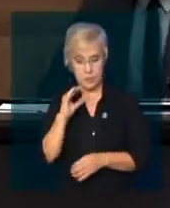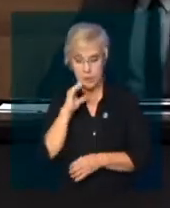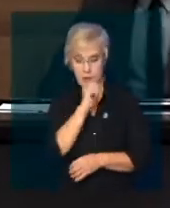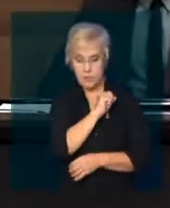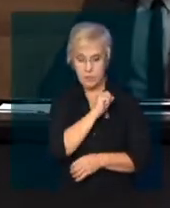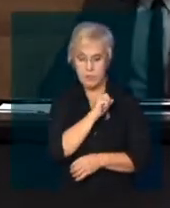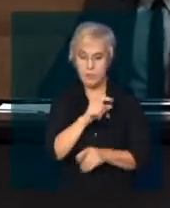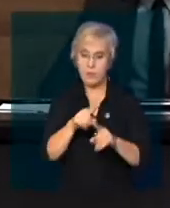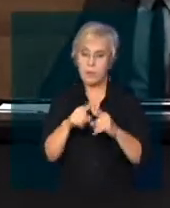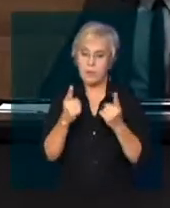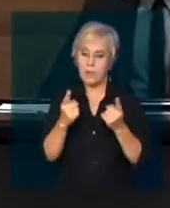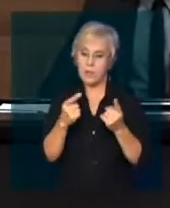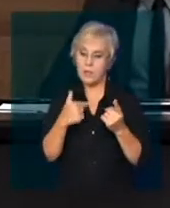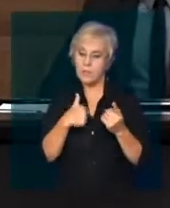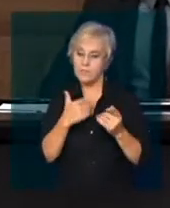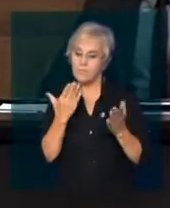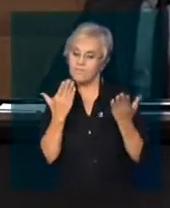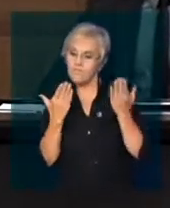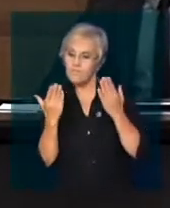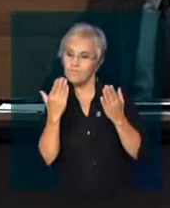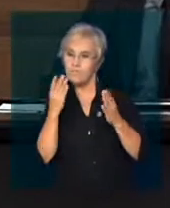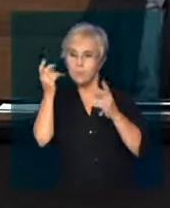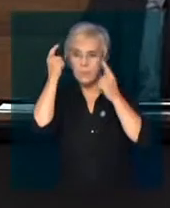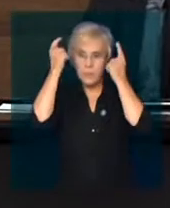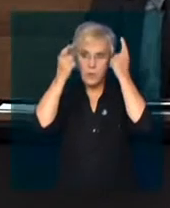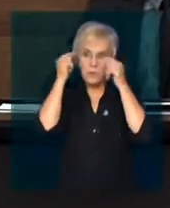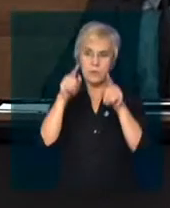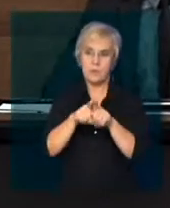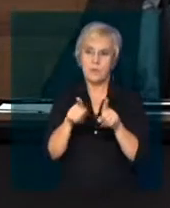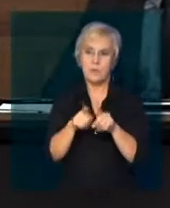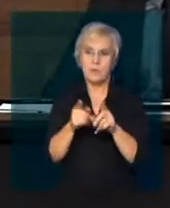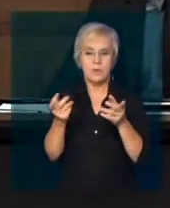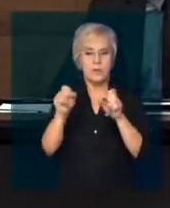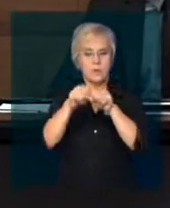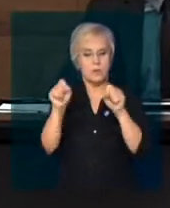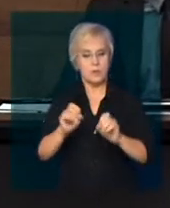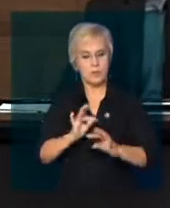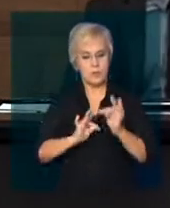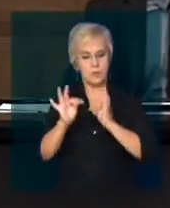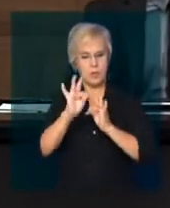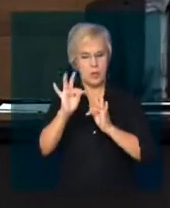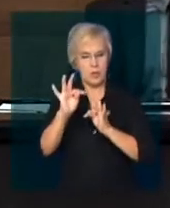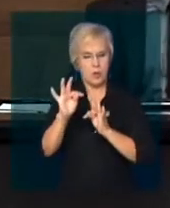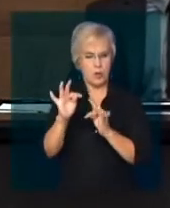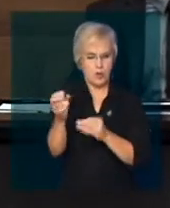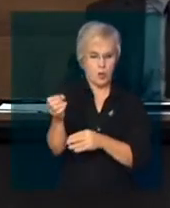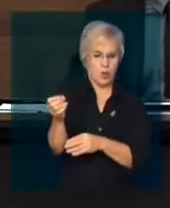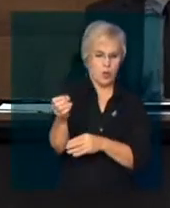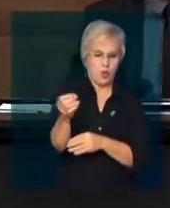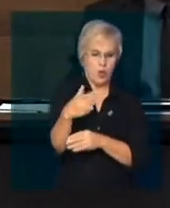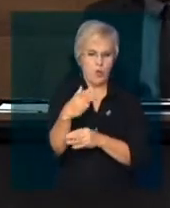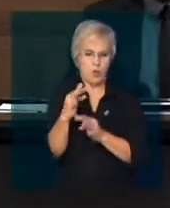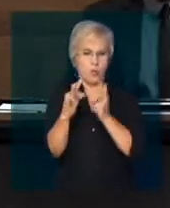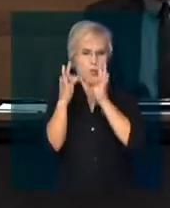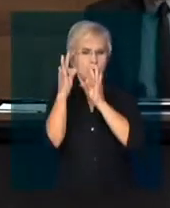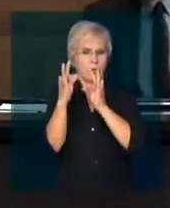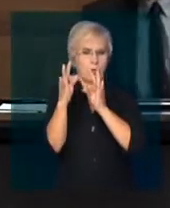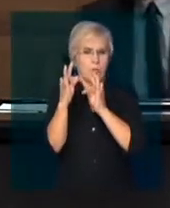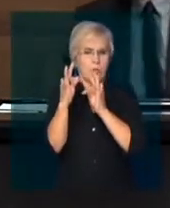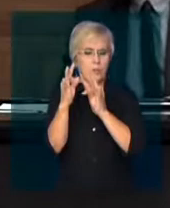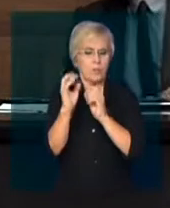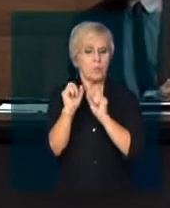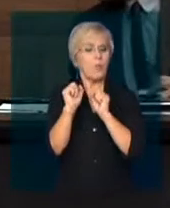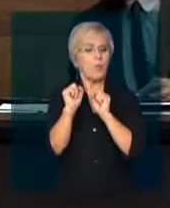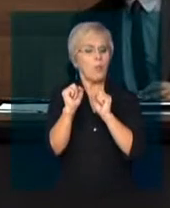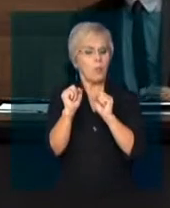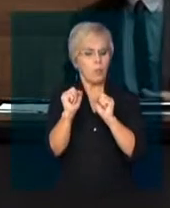ao mesmo tempo me causa alguma preocupação. Os sistemas tecnologicamente sofisticados, eles são possíveis